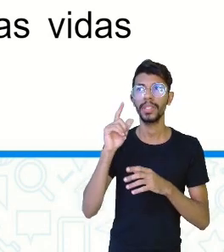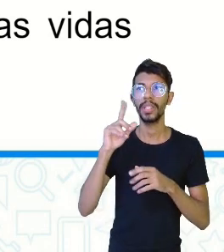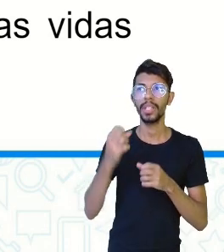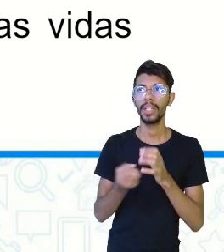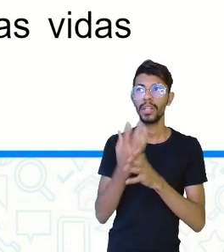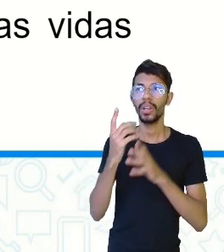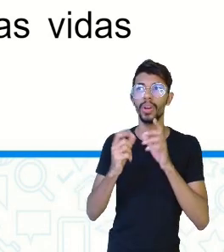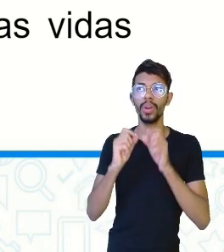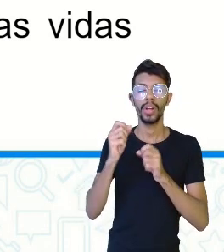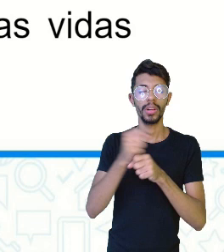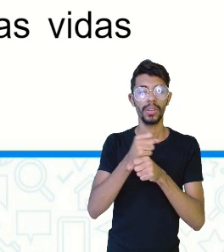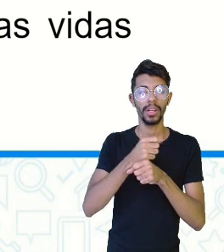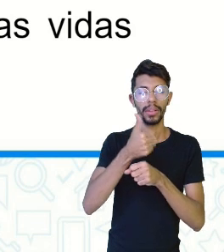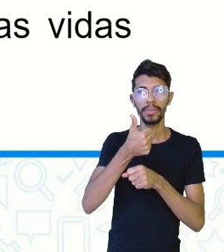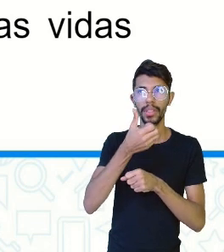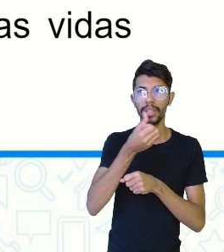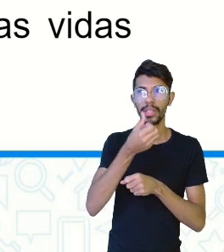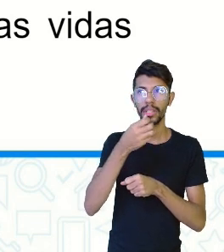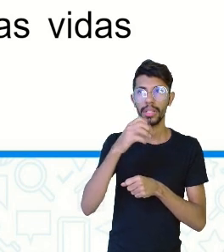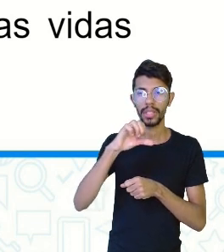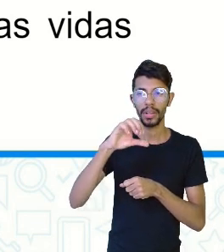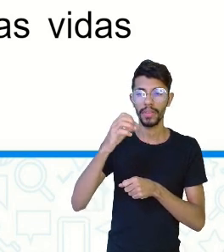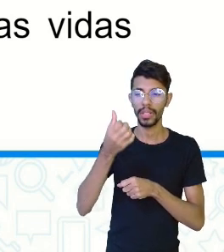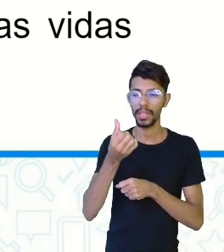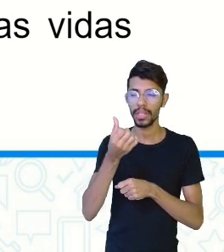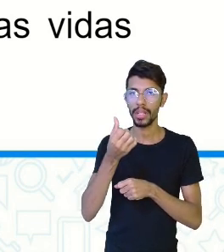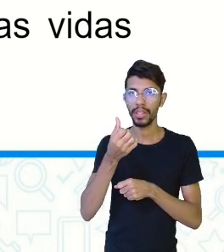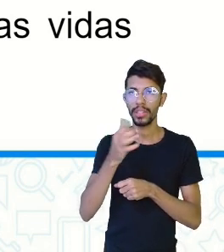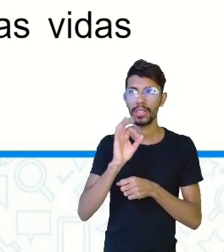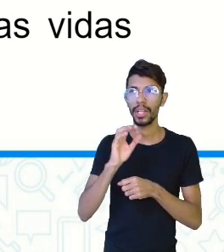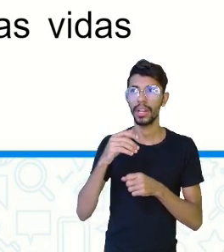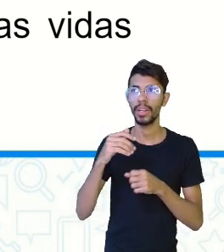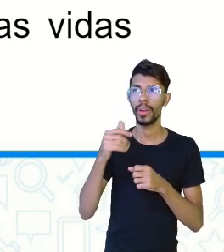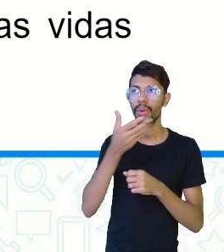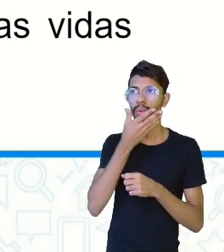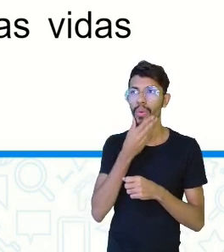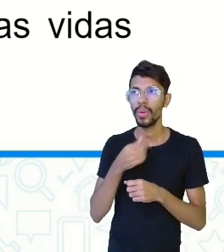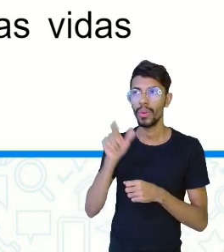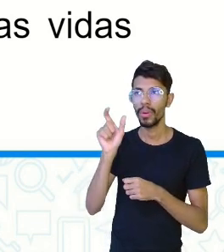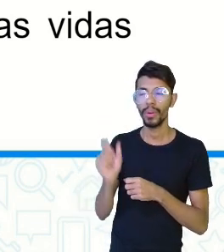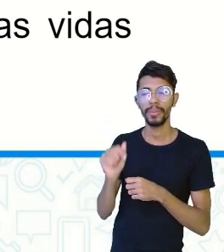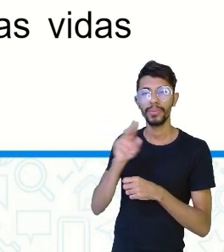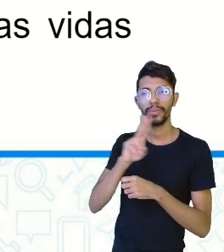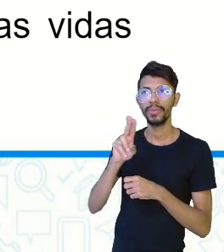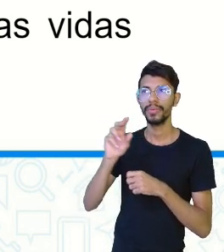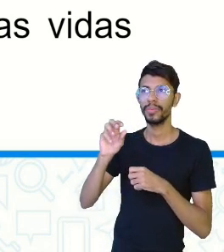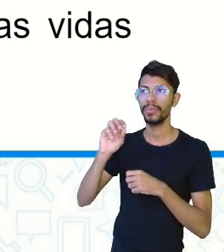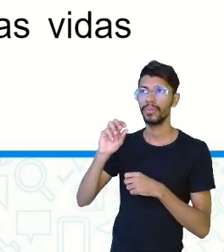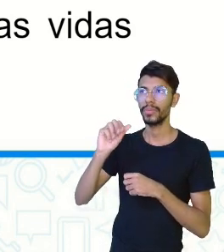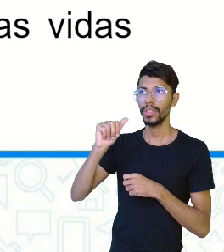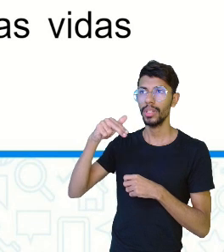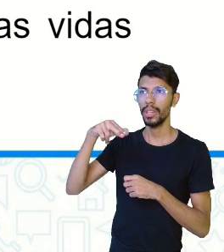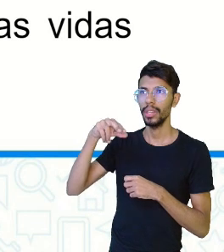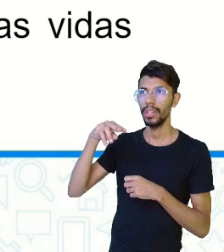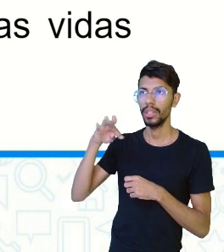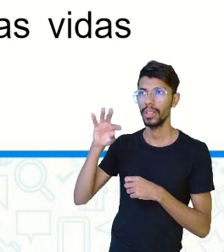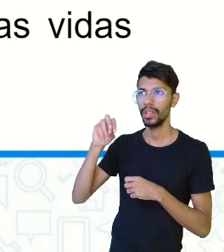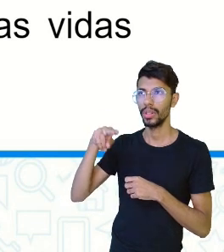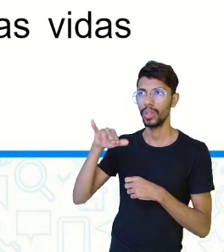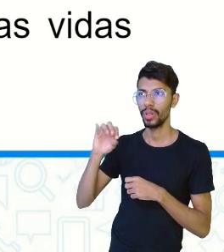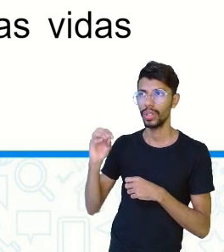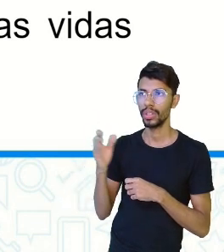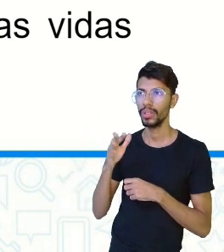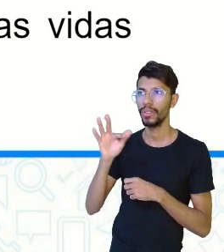1696, certo? Por um mestre chamado Antônio Fernandes de Matos. Então, ela, como a gente